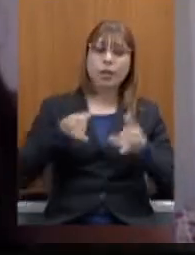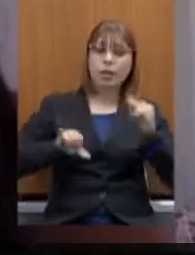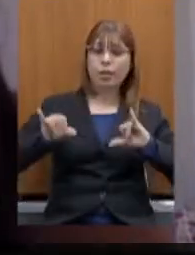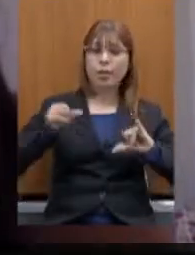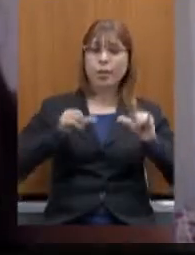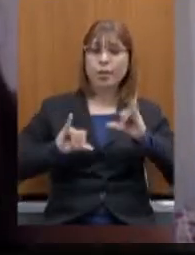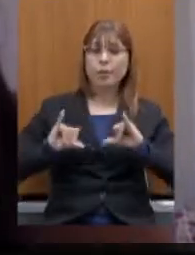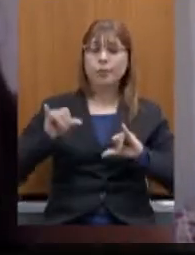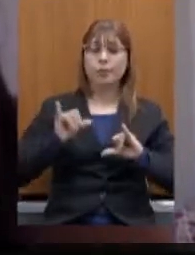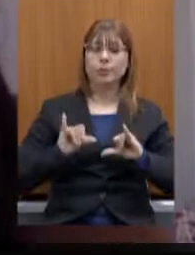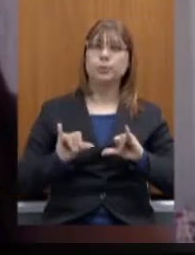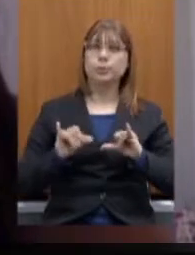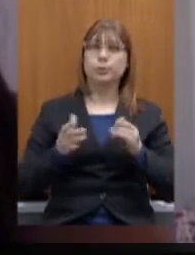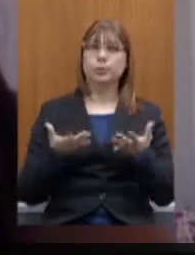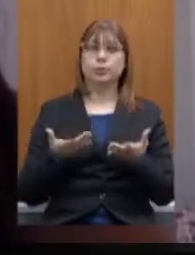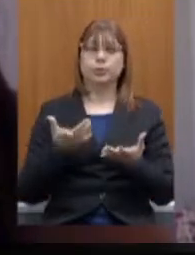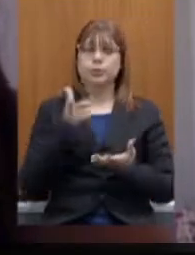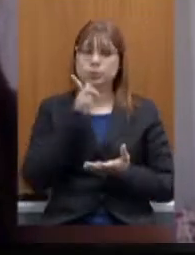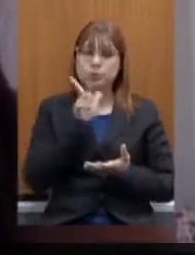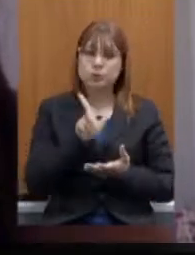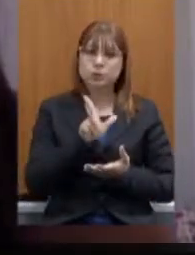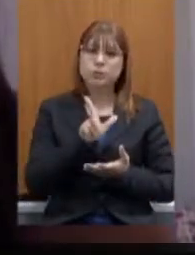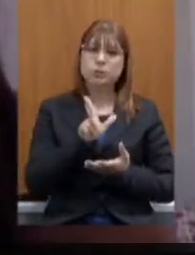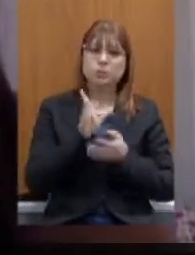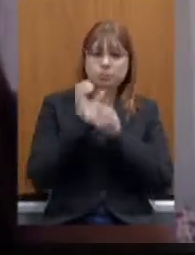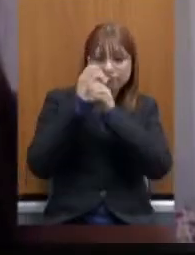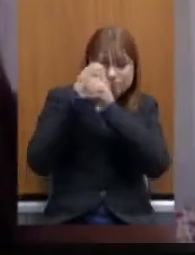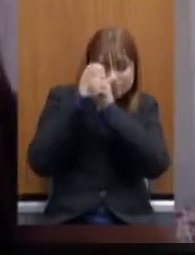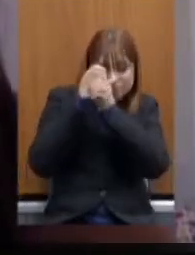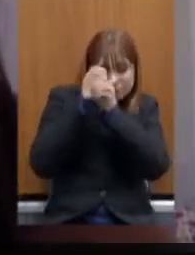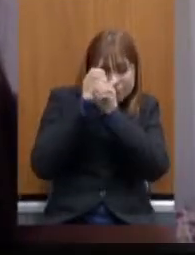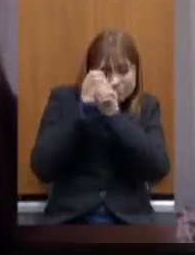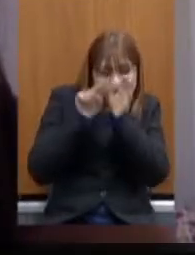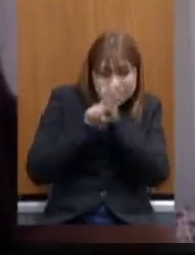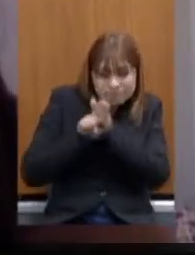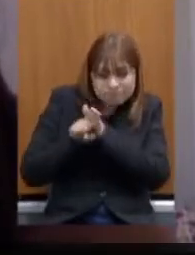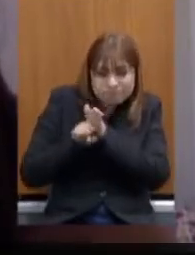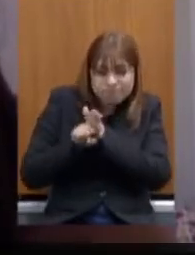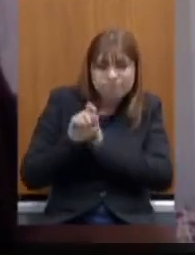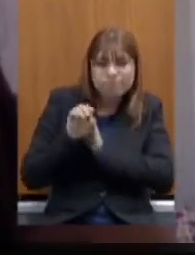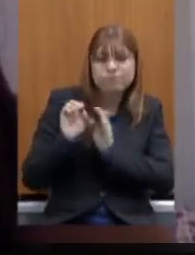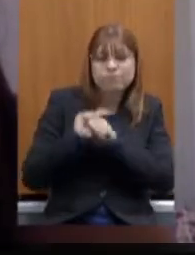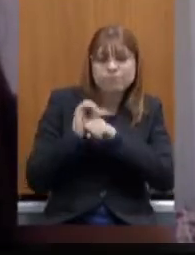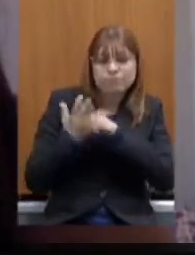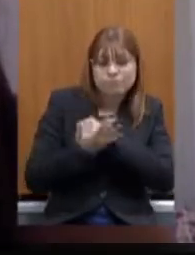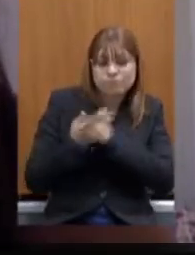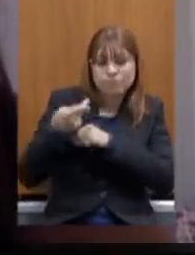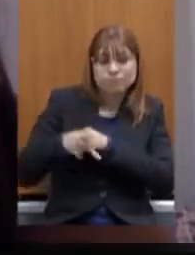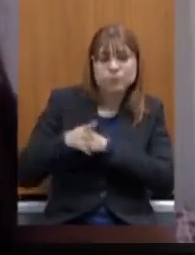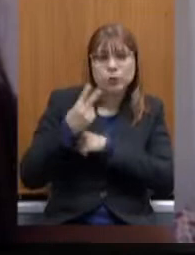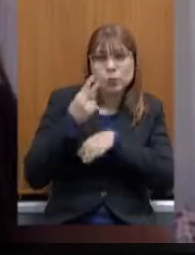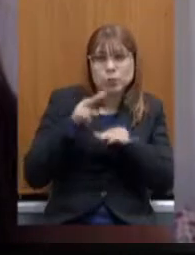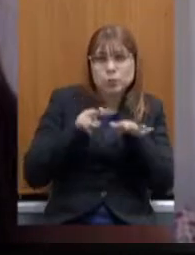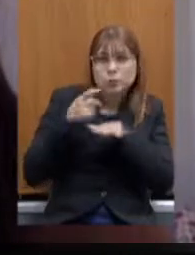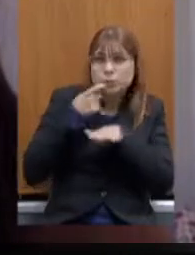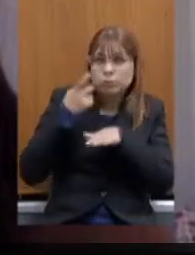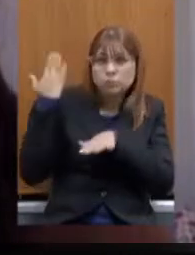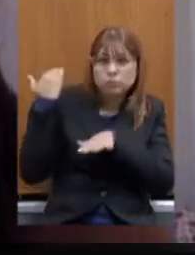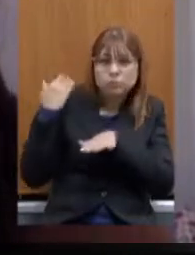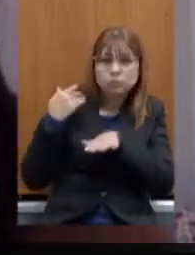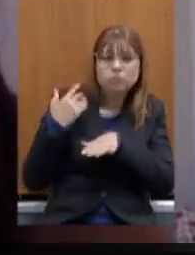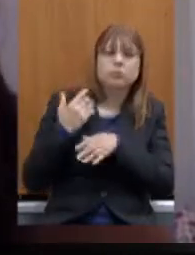com capacidade de fazer os exames da cor vídeo aqui na cidade há duas semanas começou esse trabalho